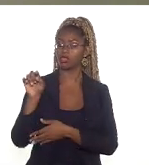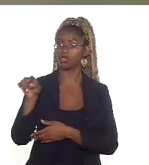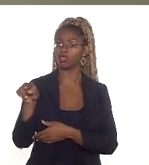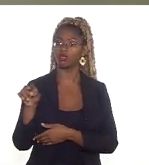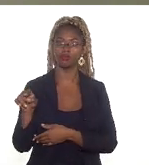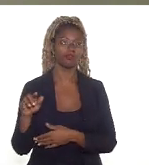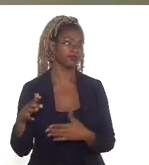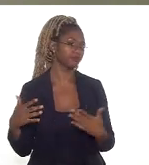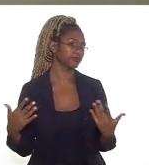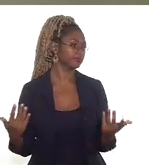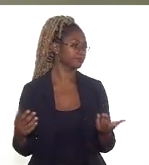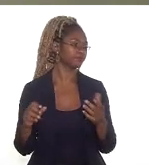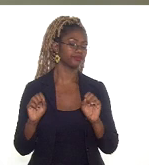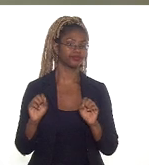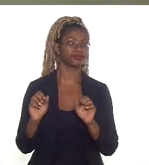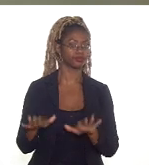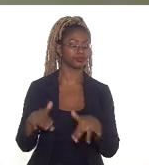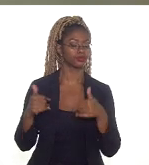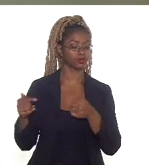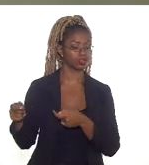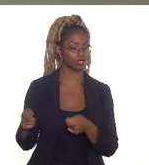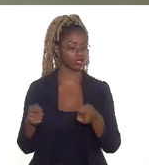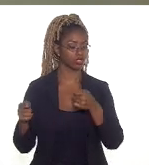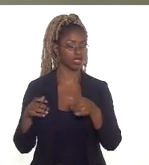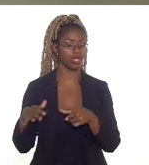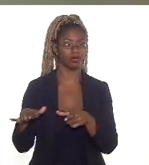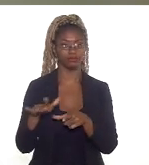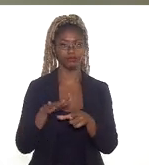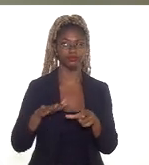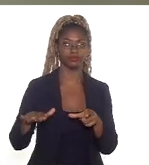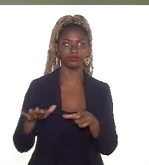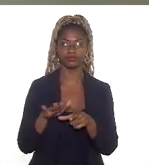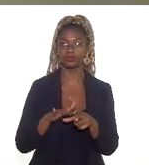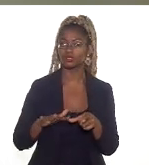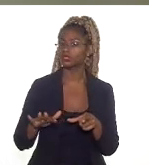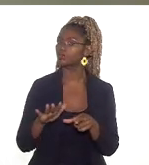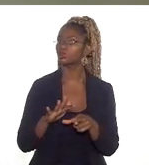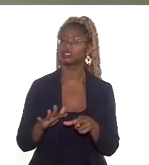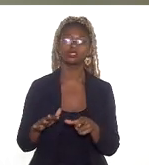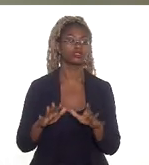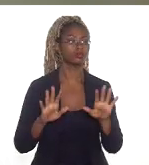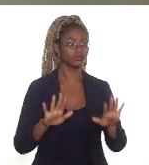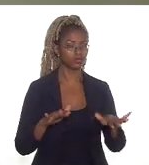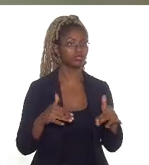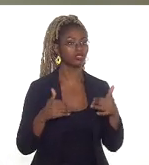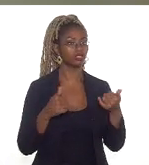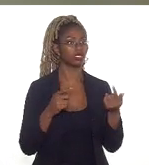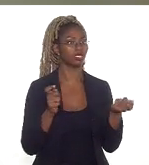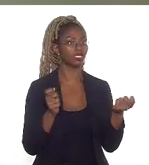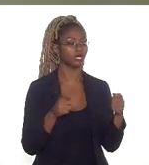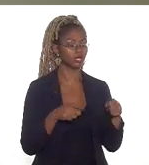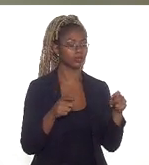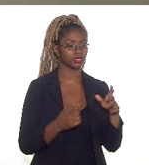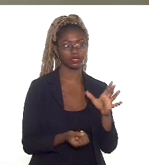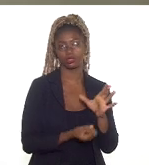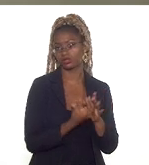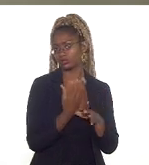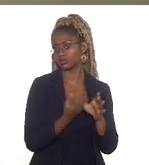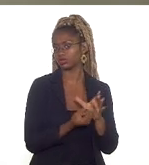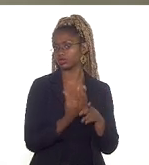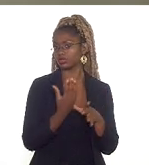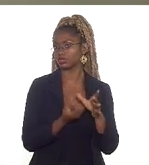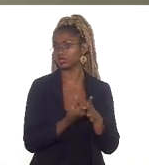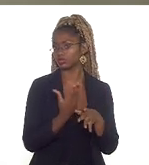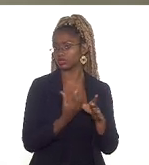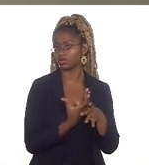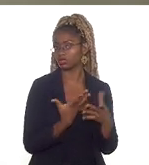seja no melhor controle ambiental, quer seja no melhor capacidade de produção, quer